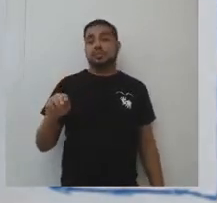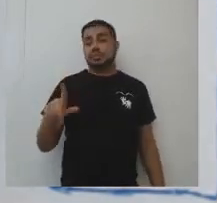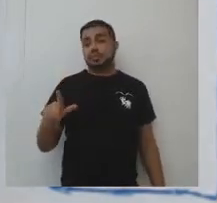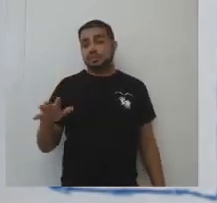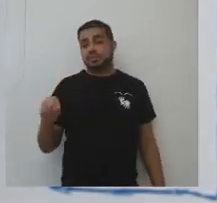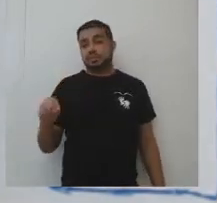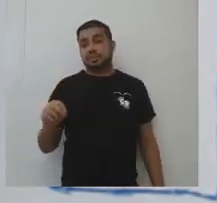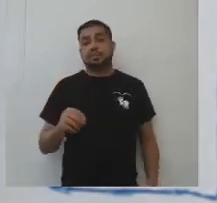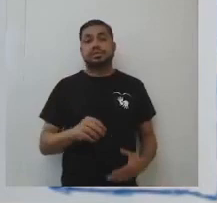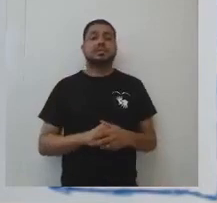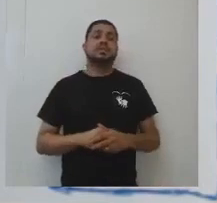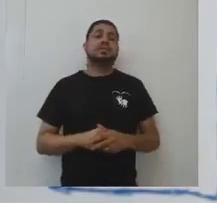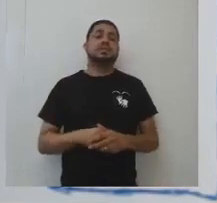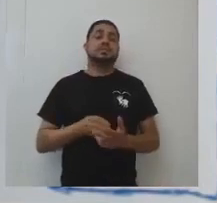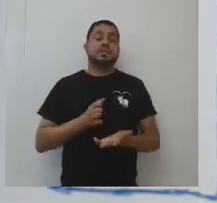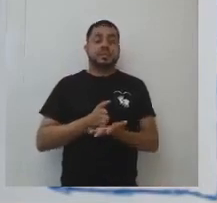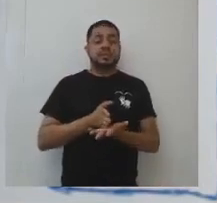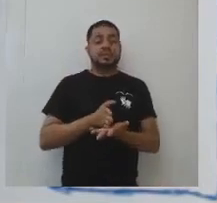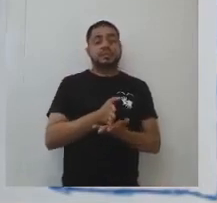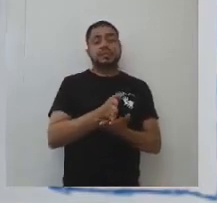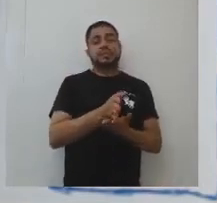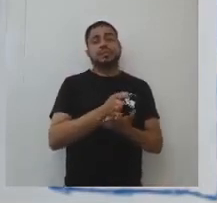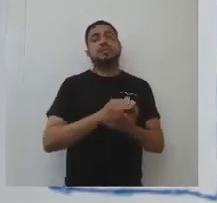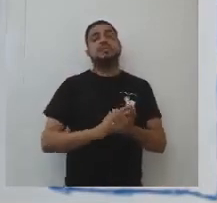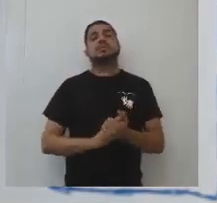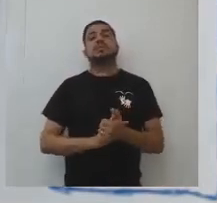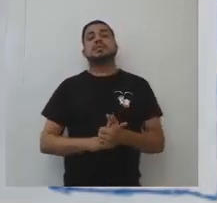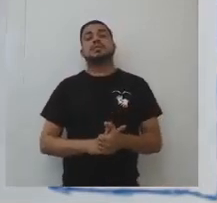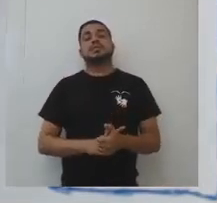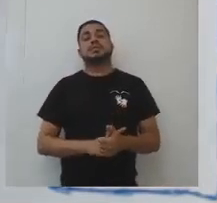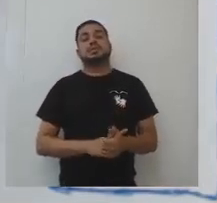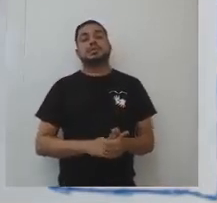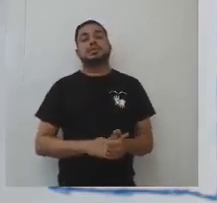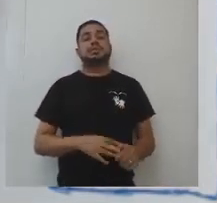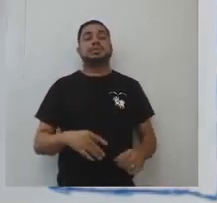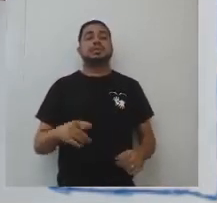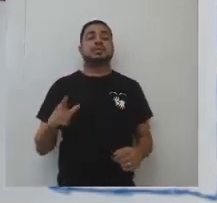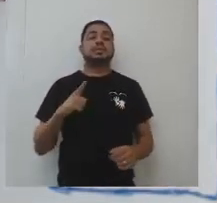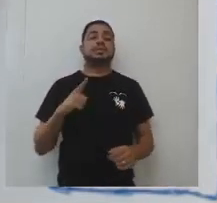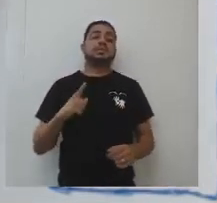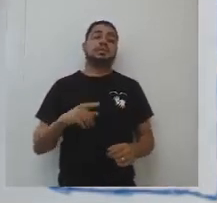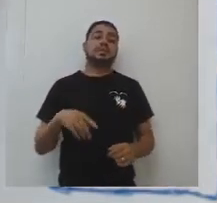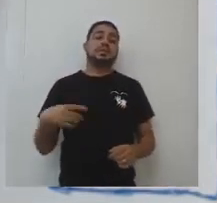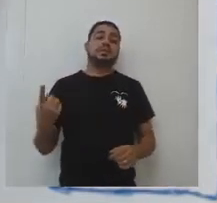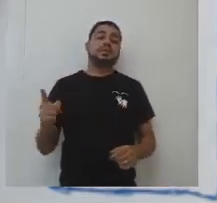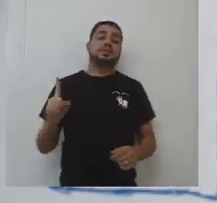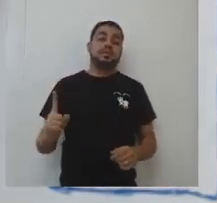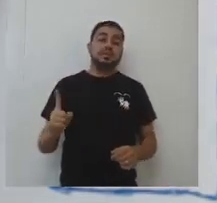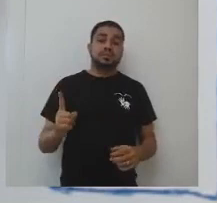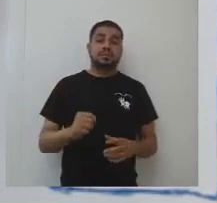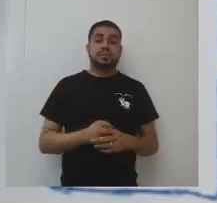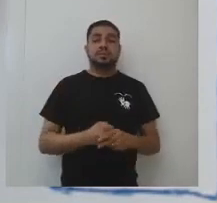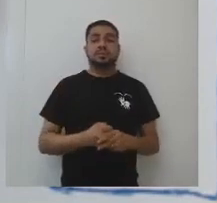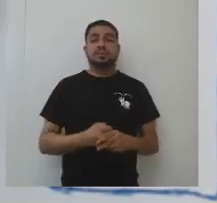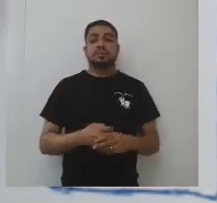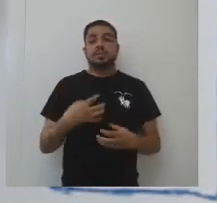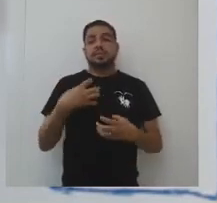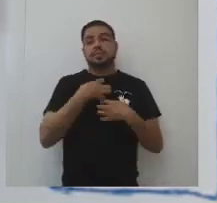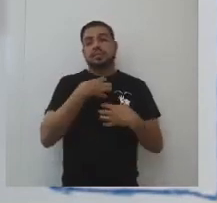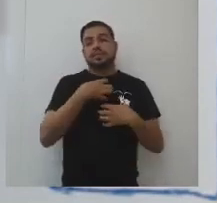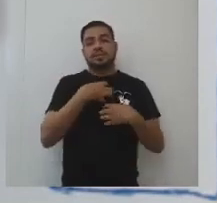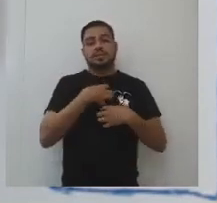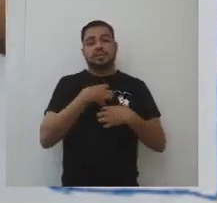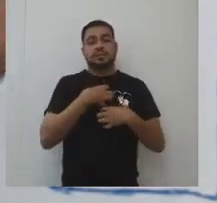módulo, uma direção, módulo, uma direção e um